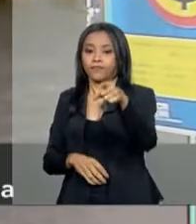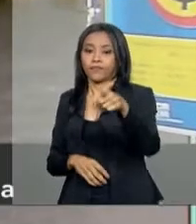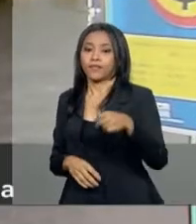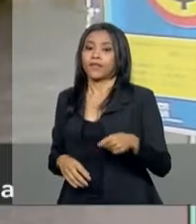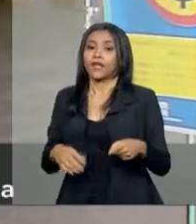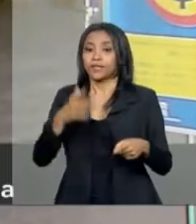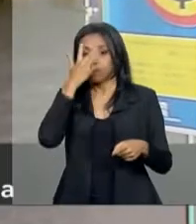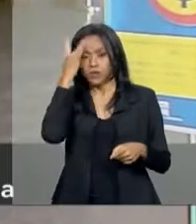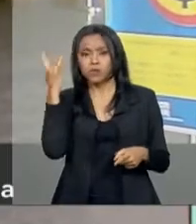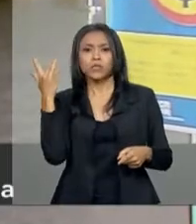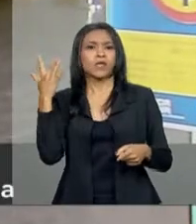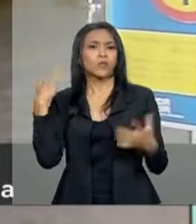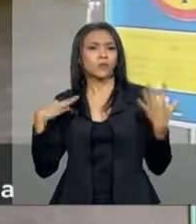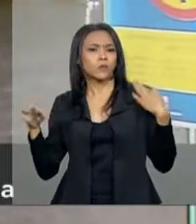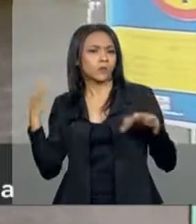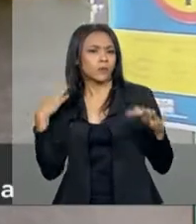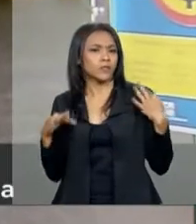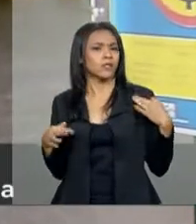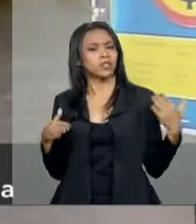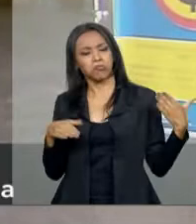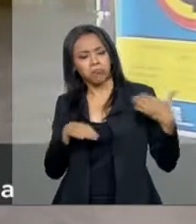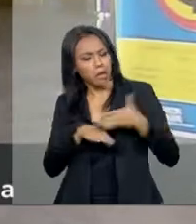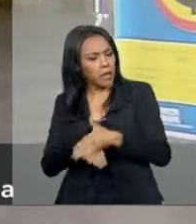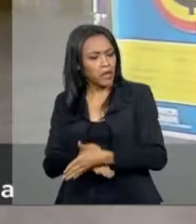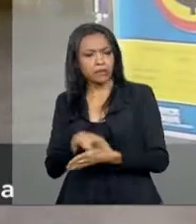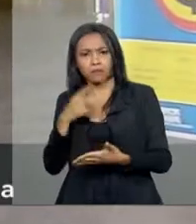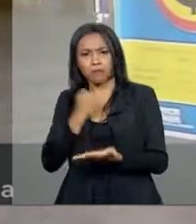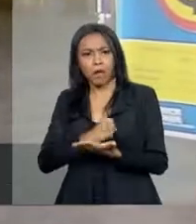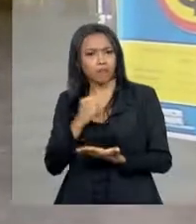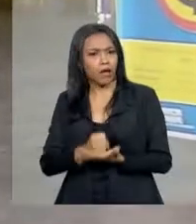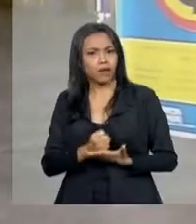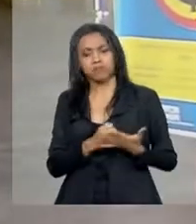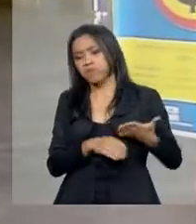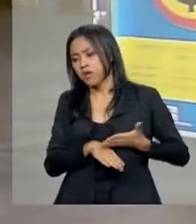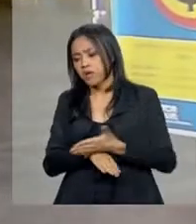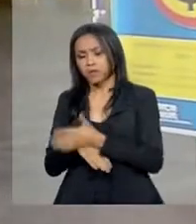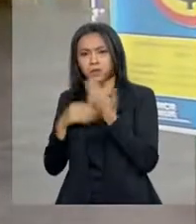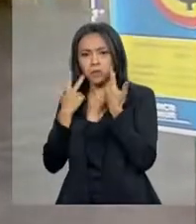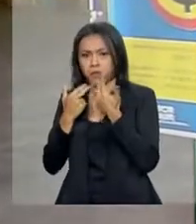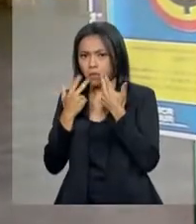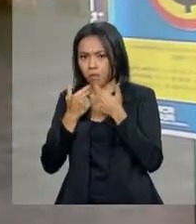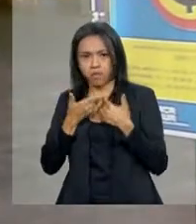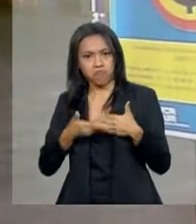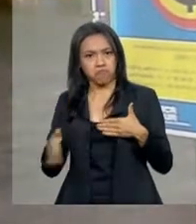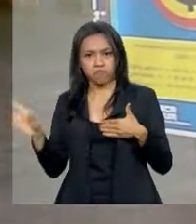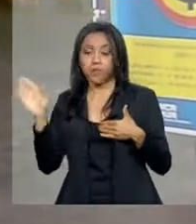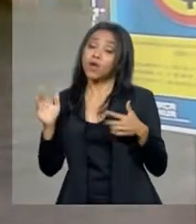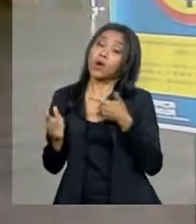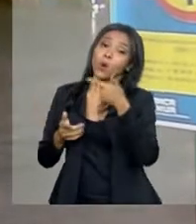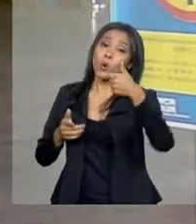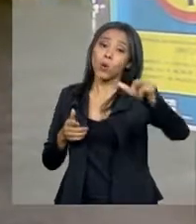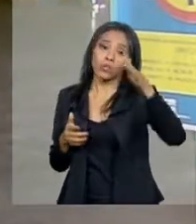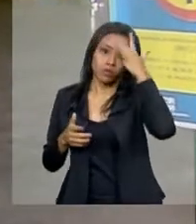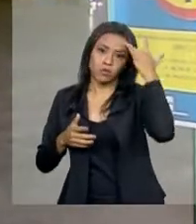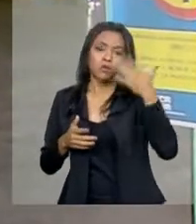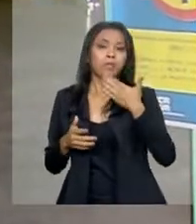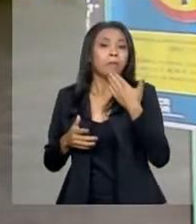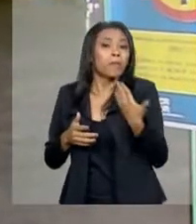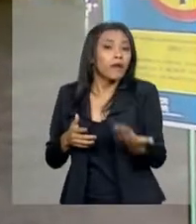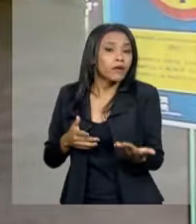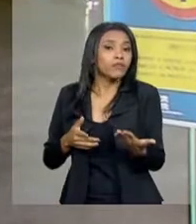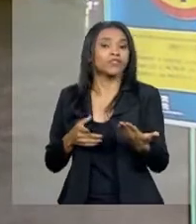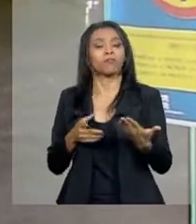passam por aqui, façam o cheque normal, o passaporte, a identidade e segue normal. Aqueles que solicitam refúgio